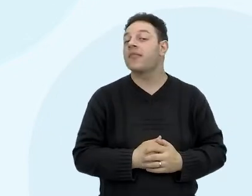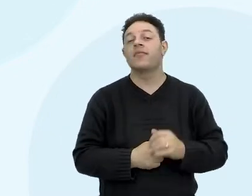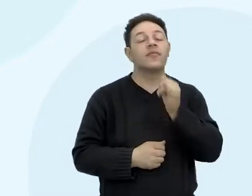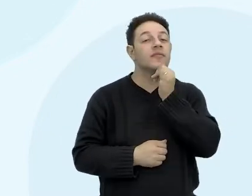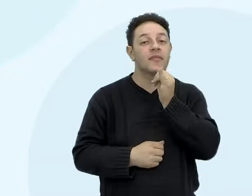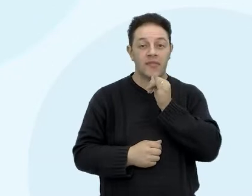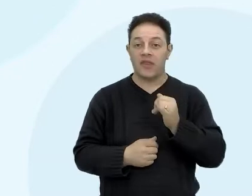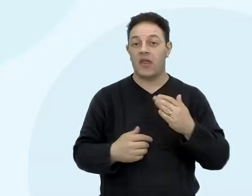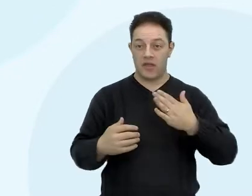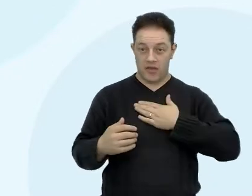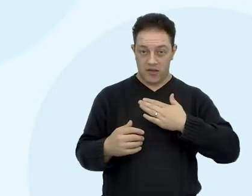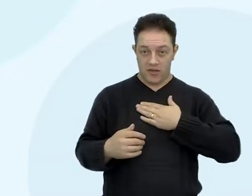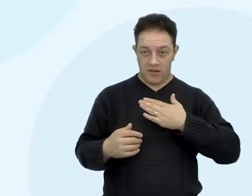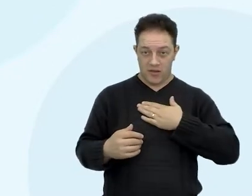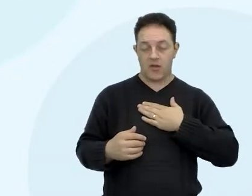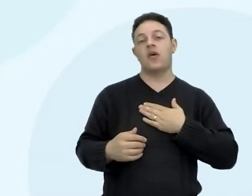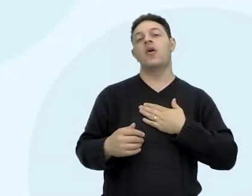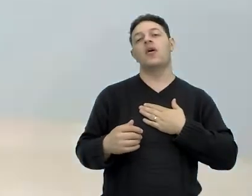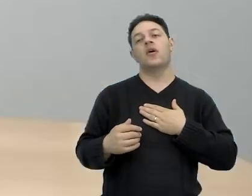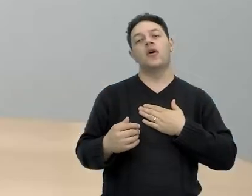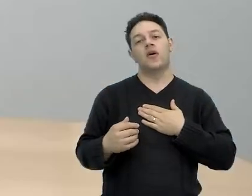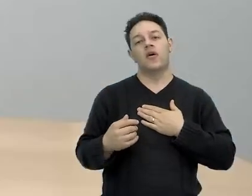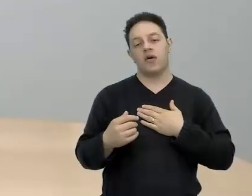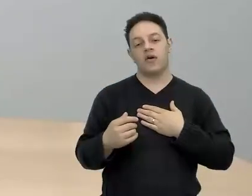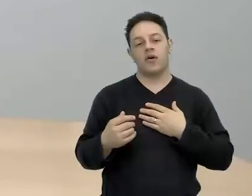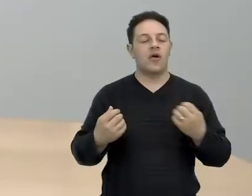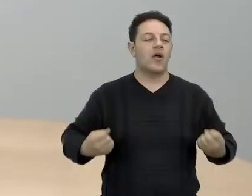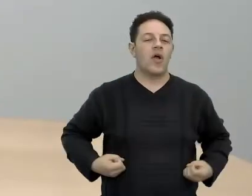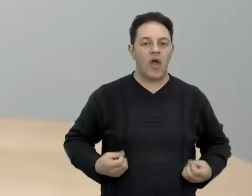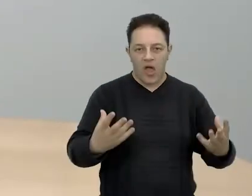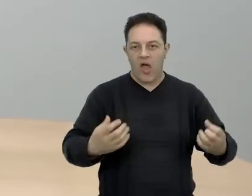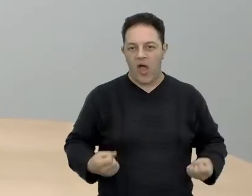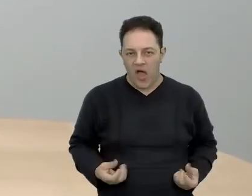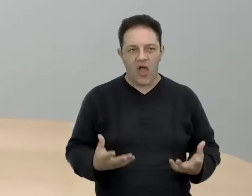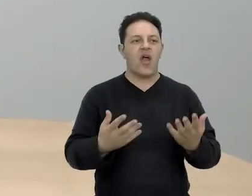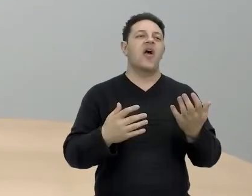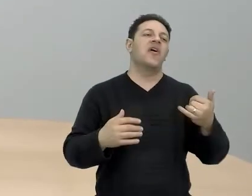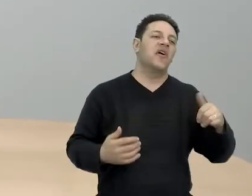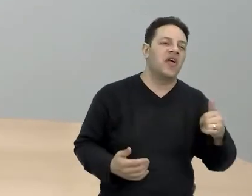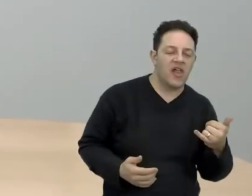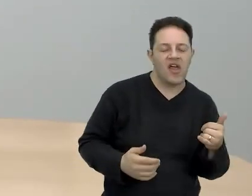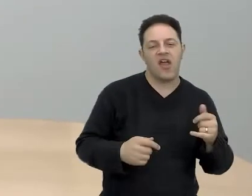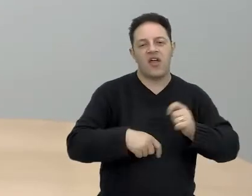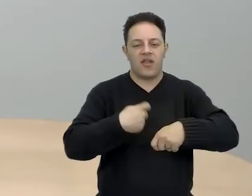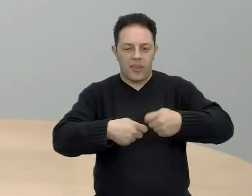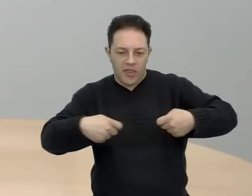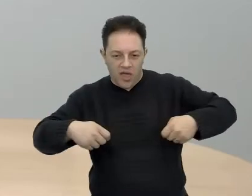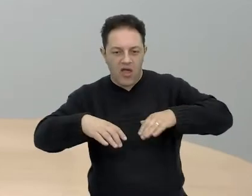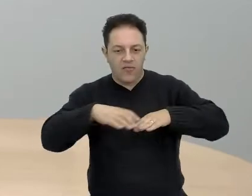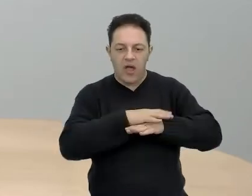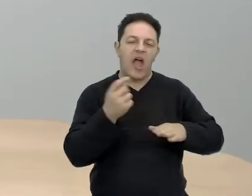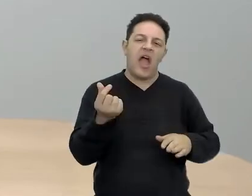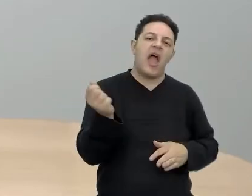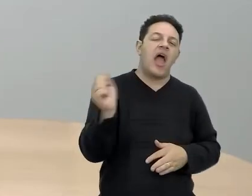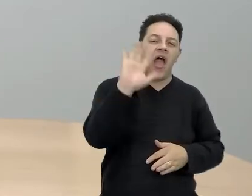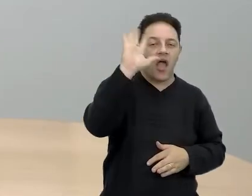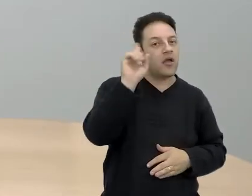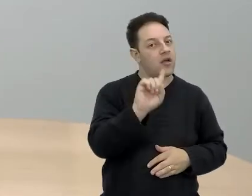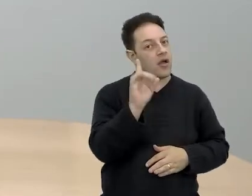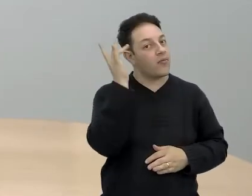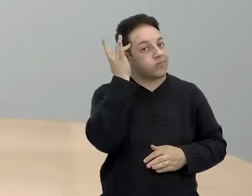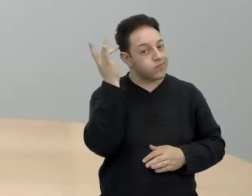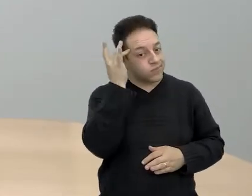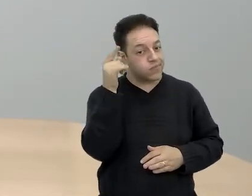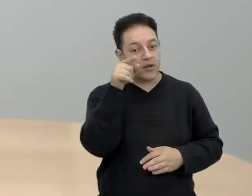sou um poupador, eu não vou ficar gastando aí com um celular ou com tênis caro. Então, se a sua característica